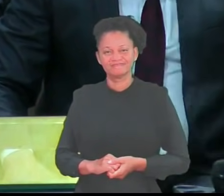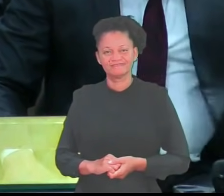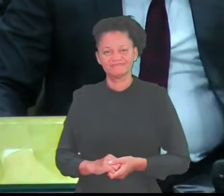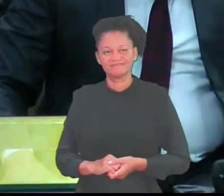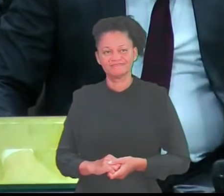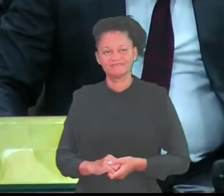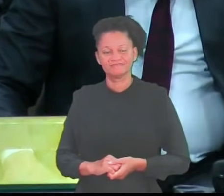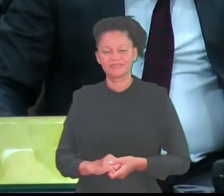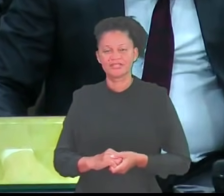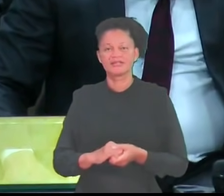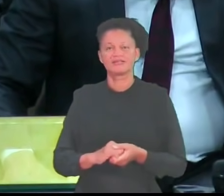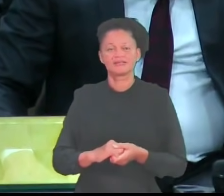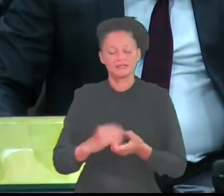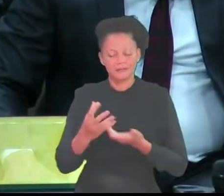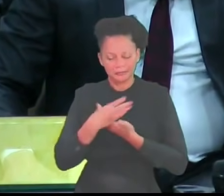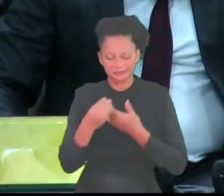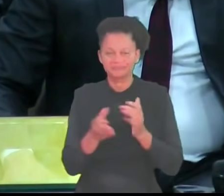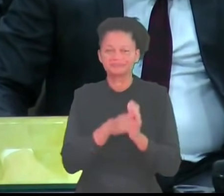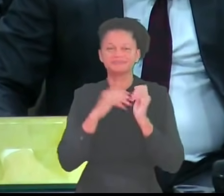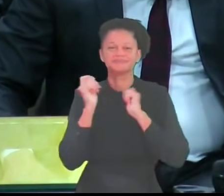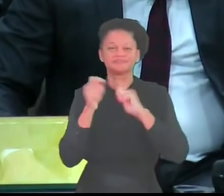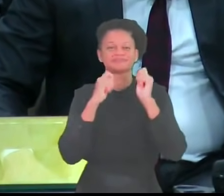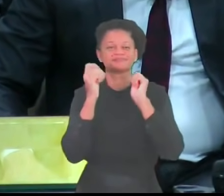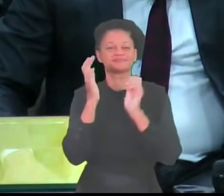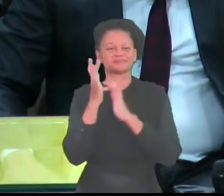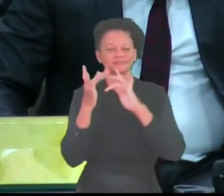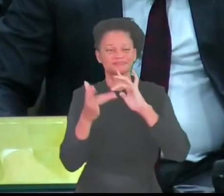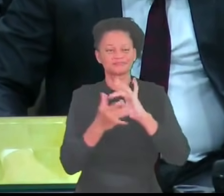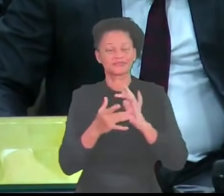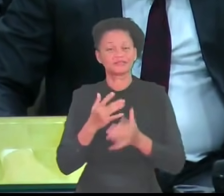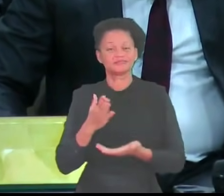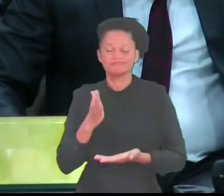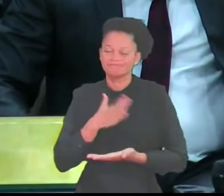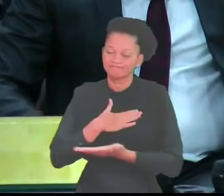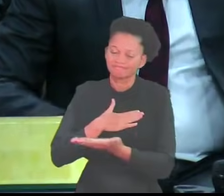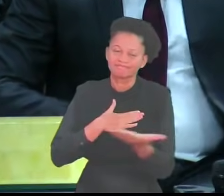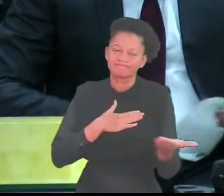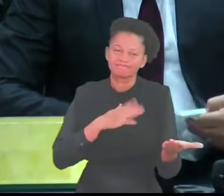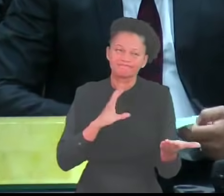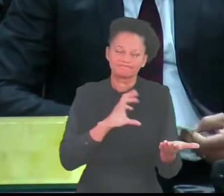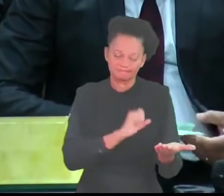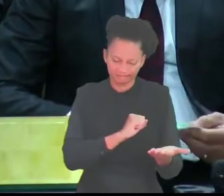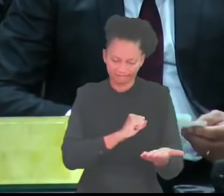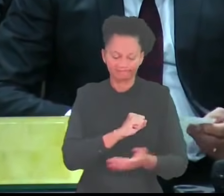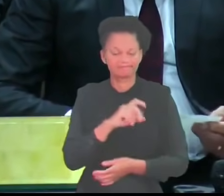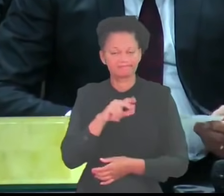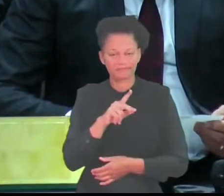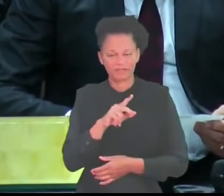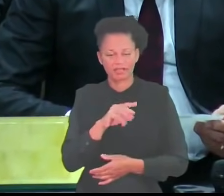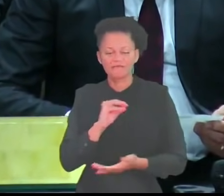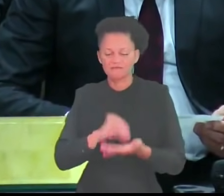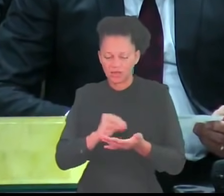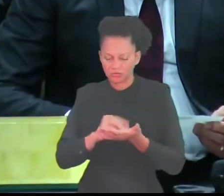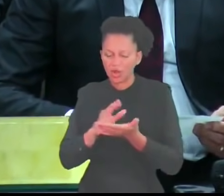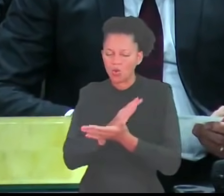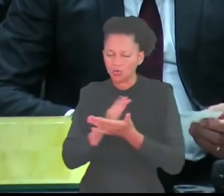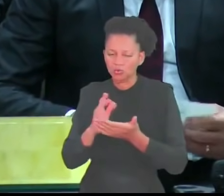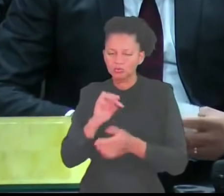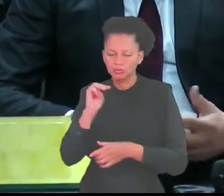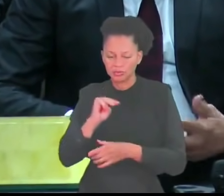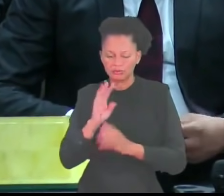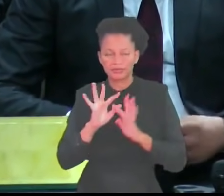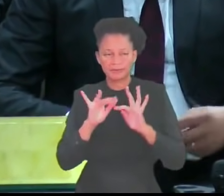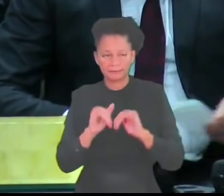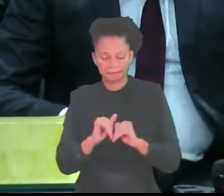acontecer. Quem diz aleluia para Jesus? Meus amados irmãos, faltam alguns minutos para encerrar. Mas eu